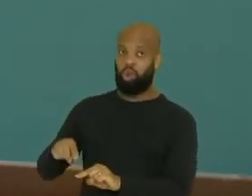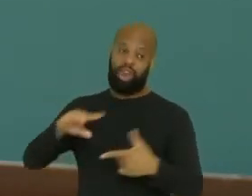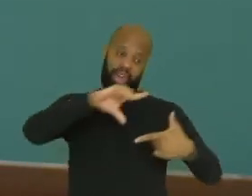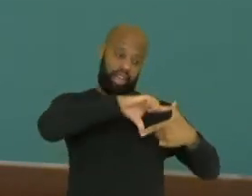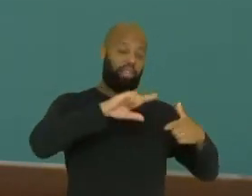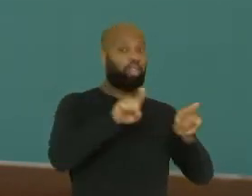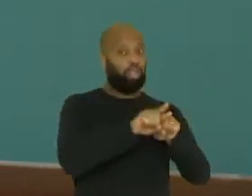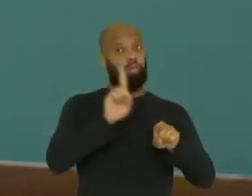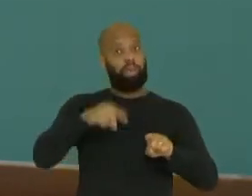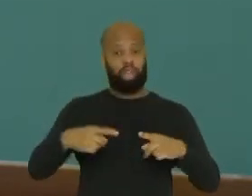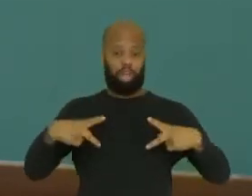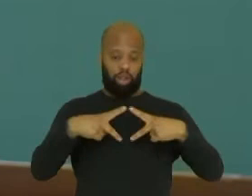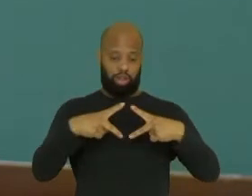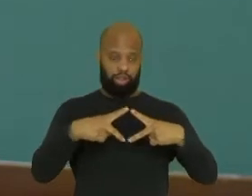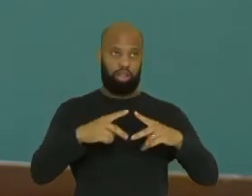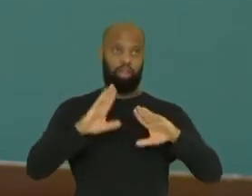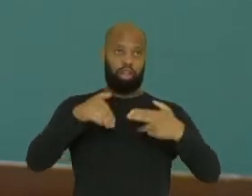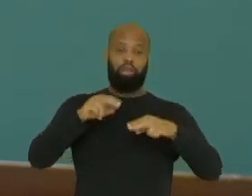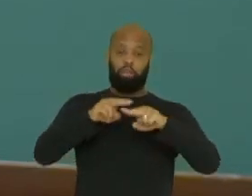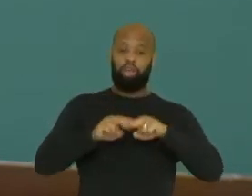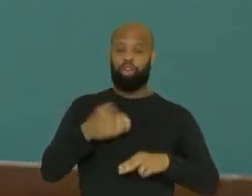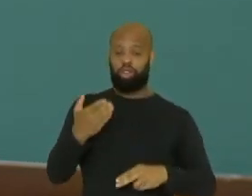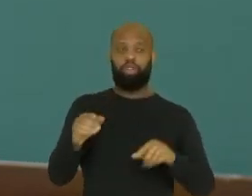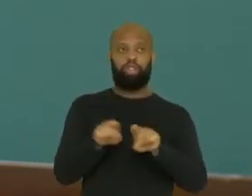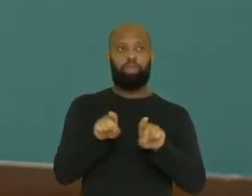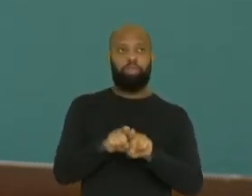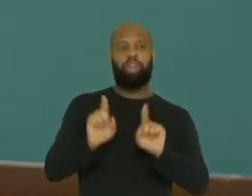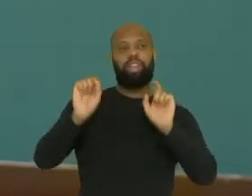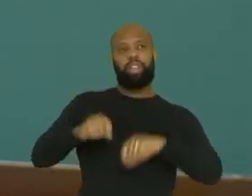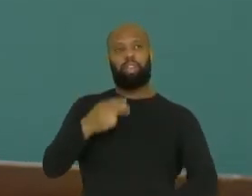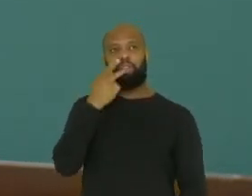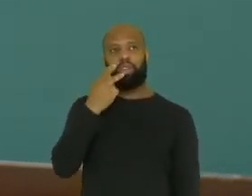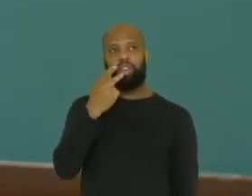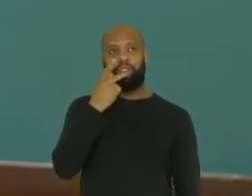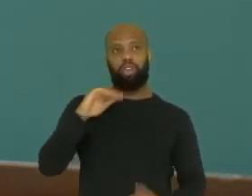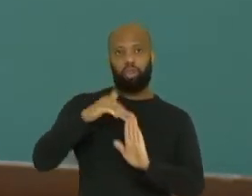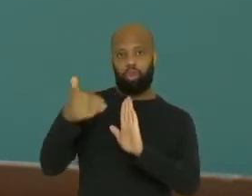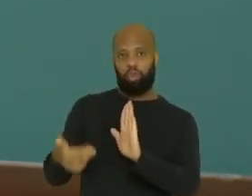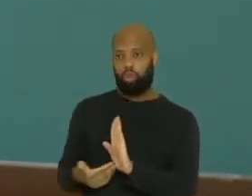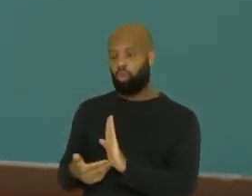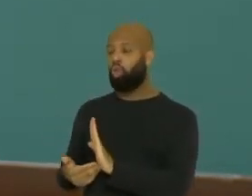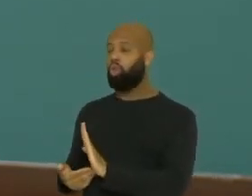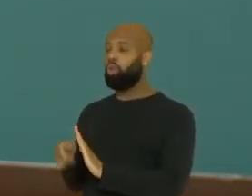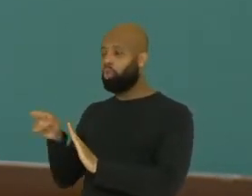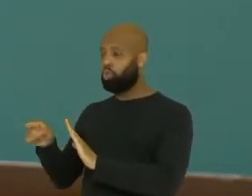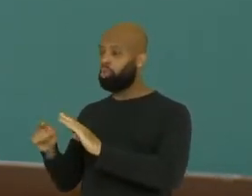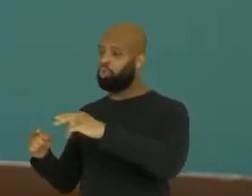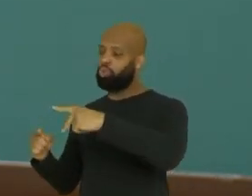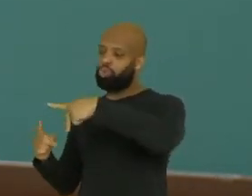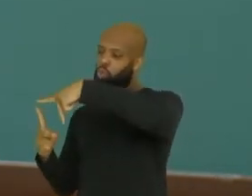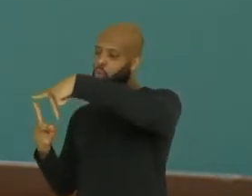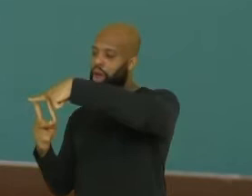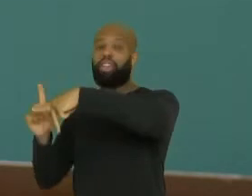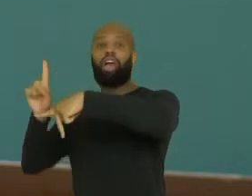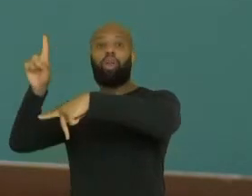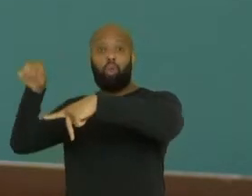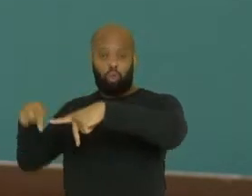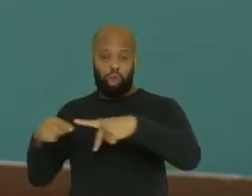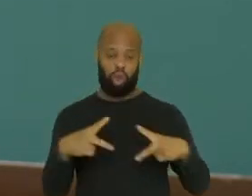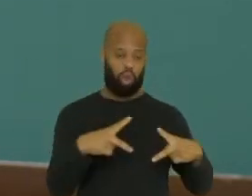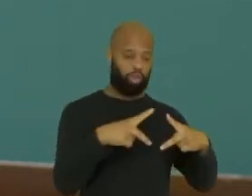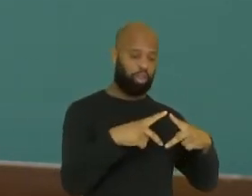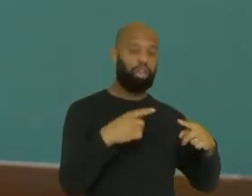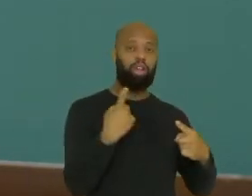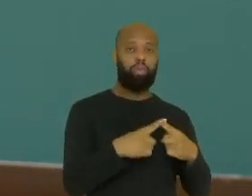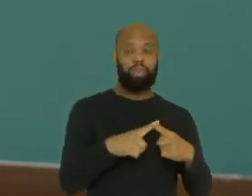também de losango por causa disso a gente pode dizer que todo quadrado é losango para que sim o quadrado tem